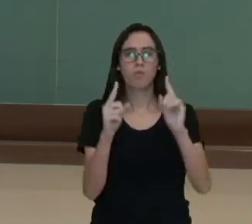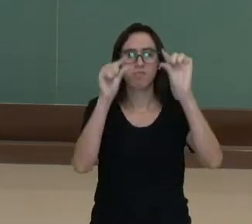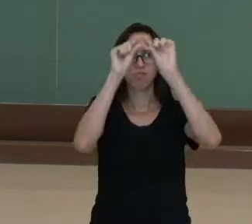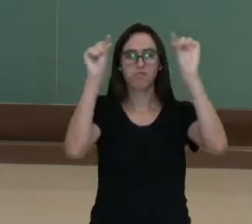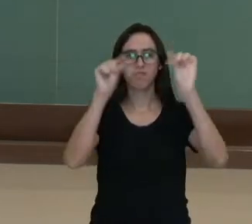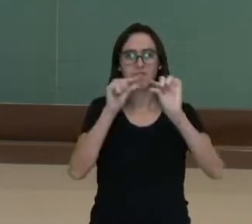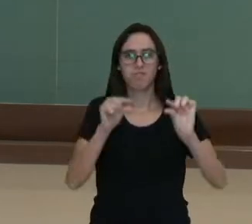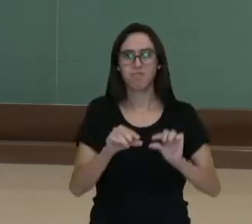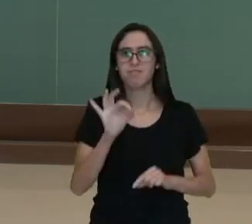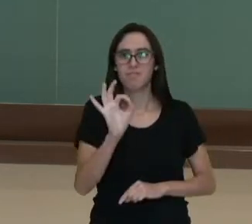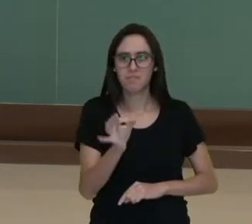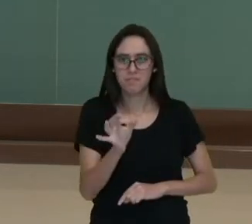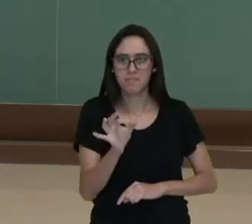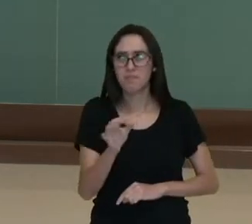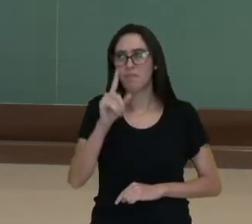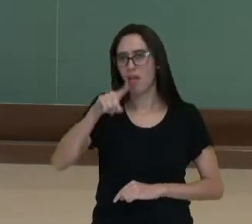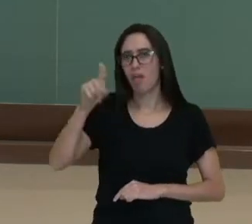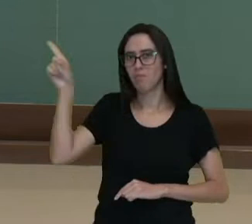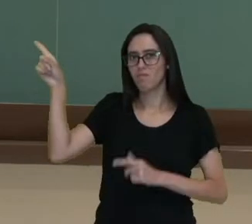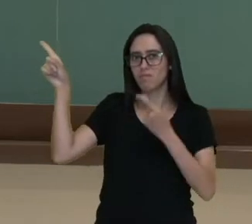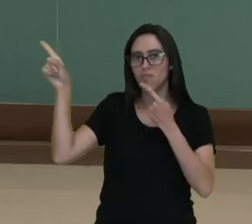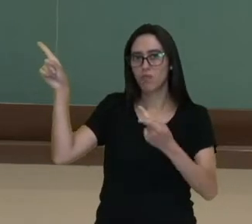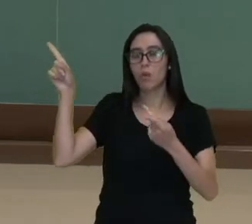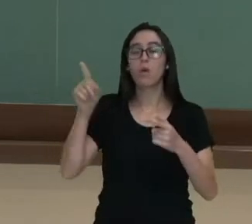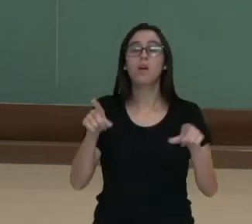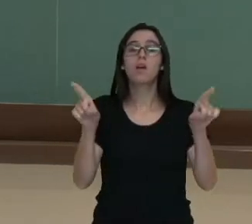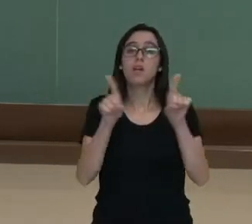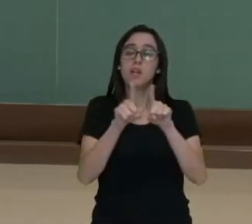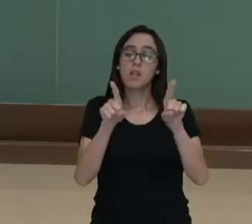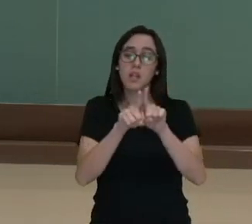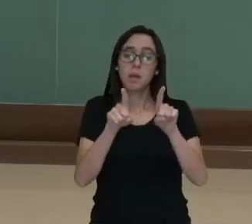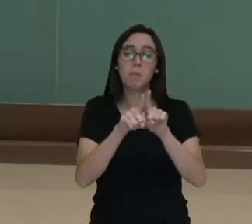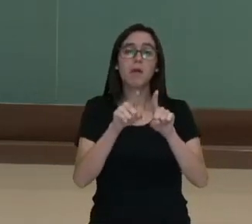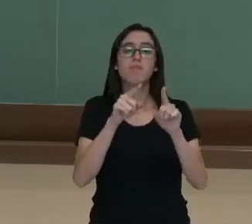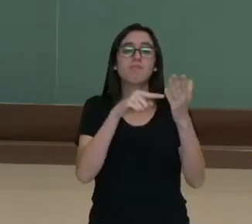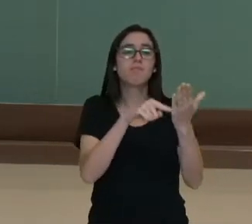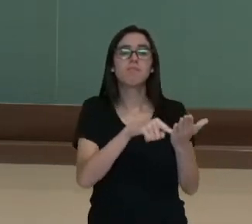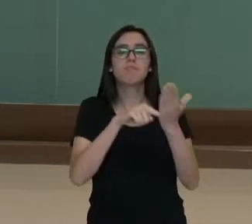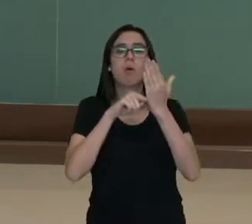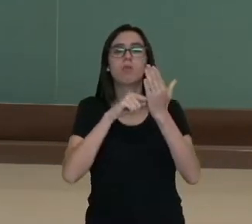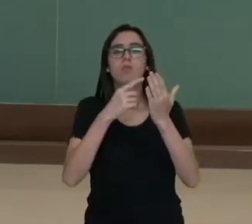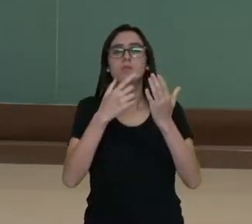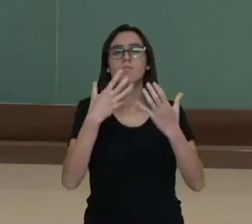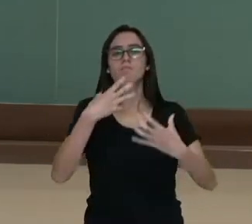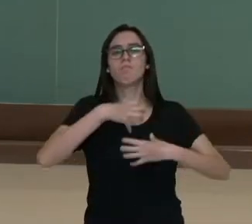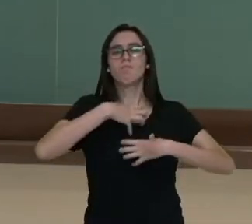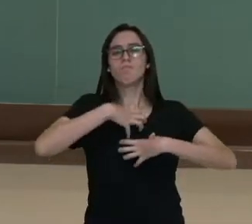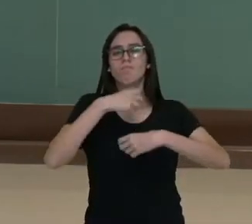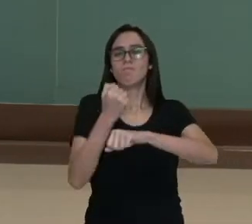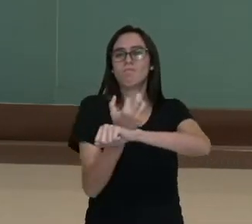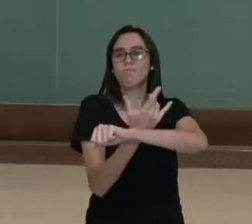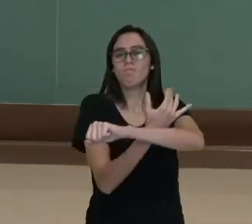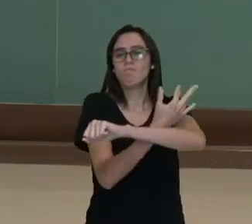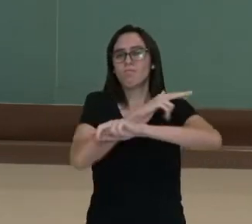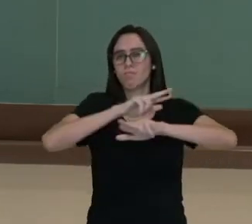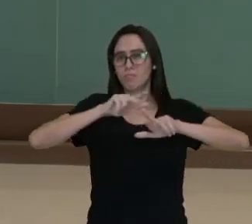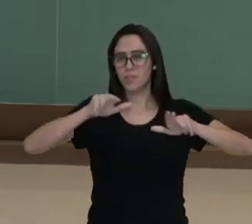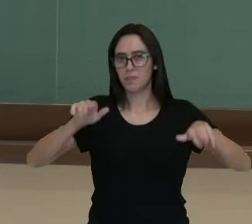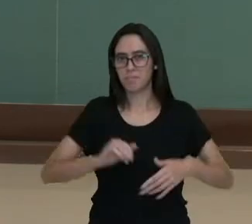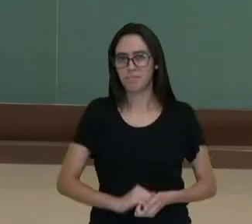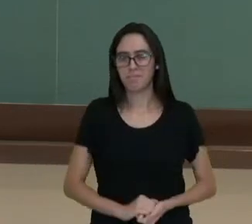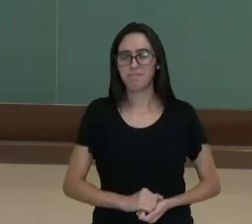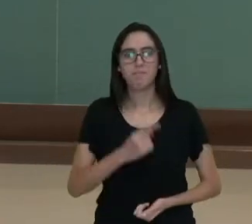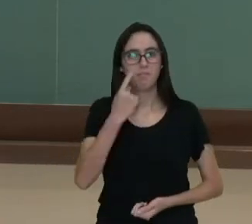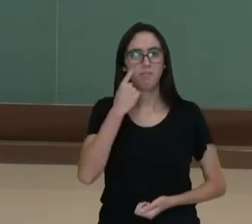isso que está falando aqui, e ali se expressam o quê? As emoções, os sentimentos. São obras escritas em verso